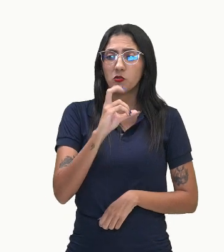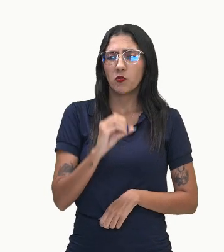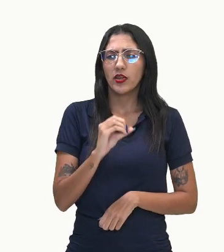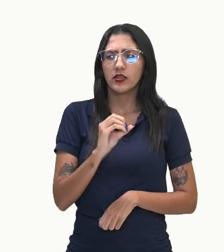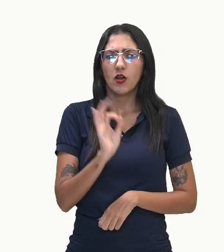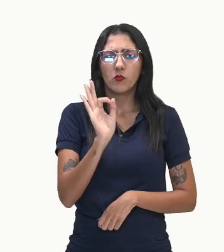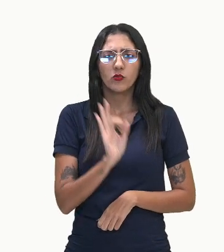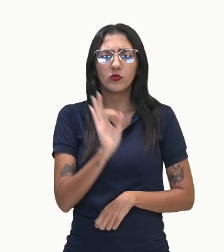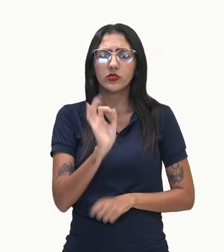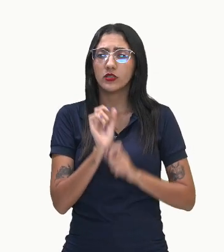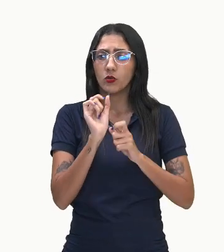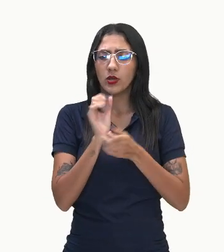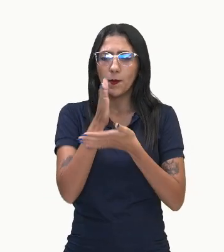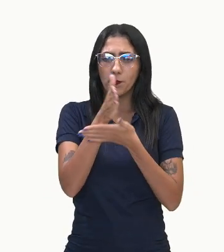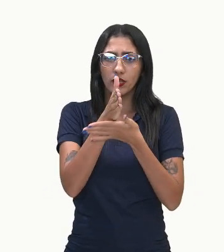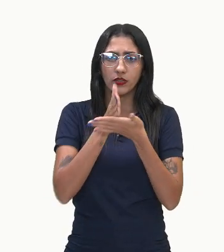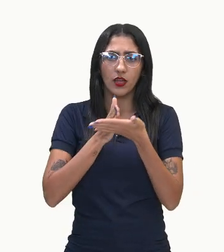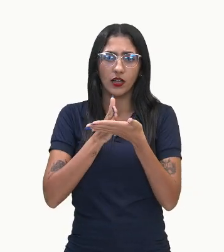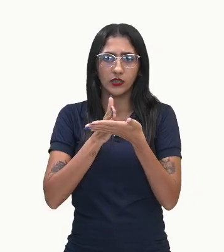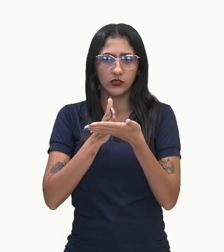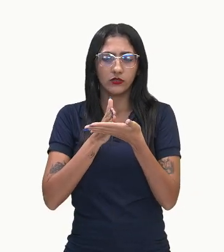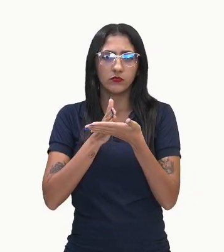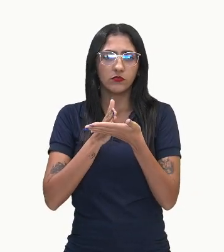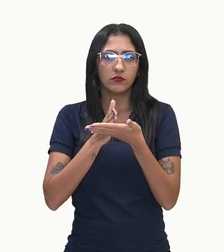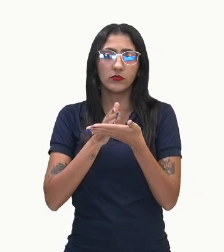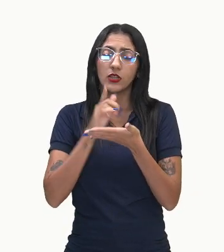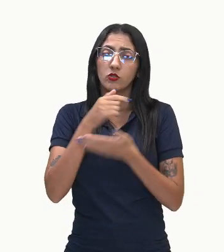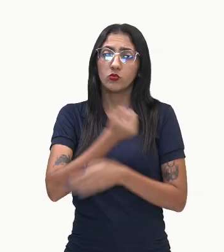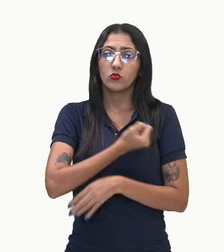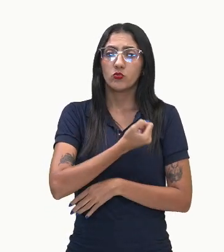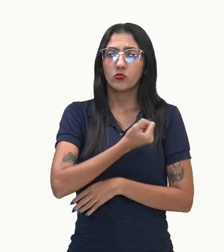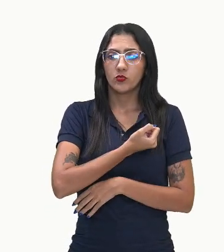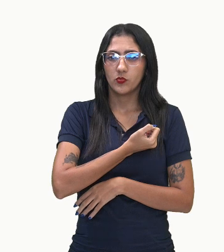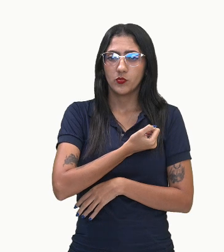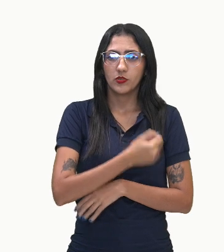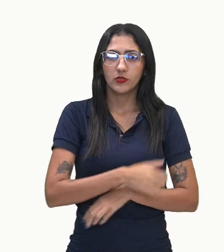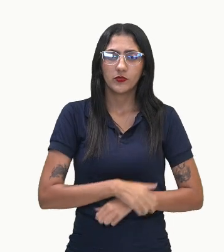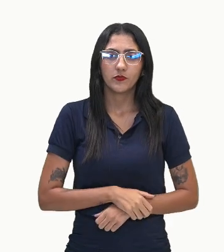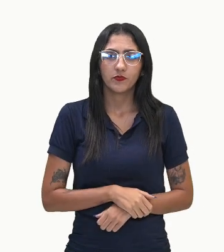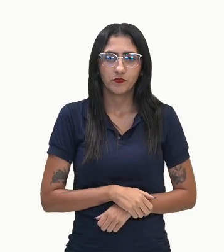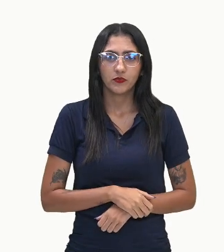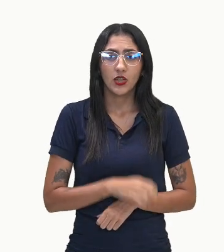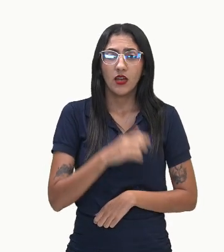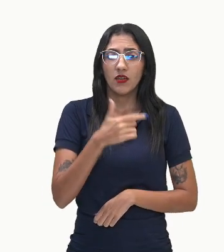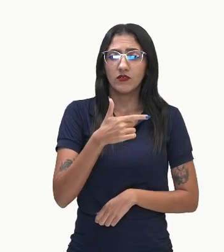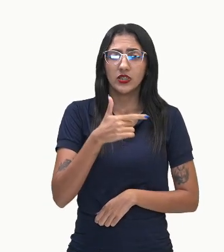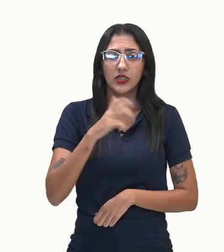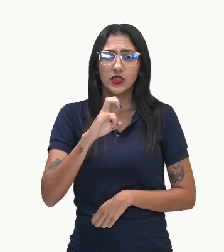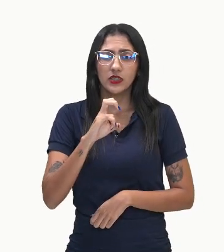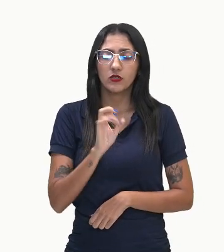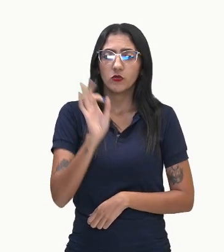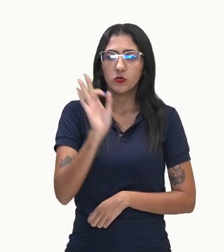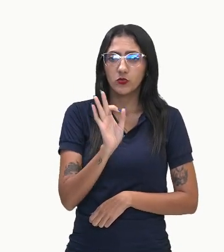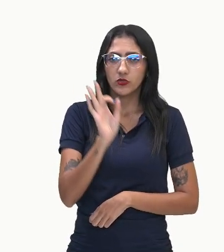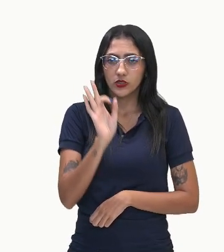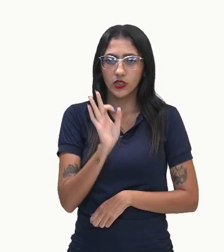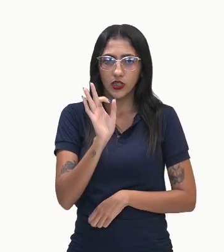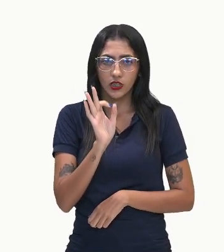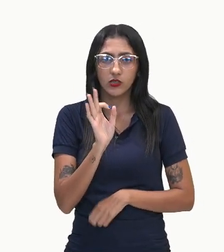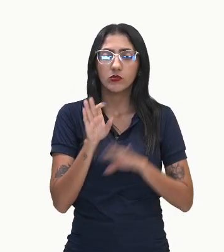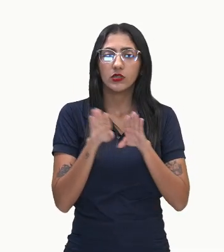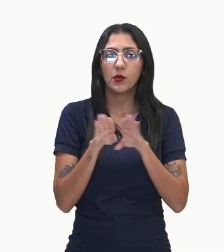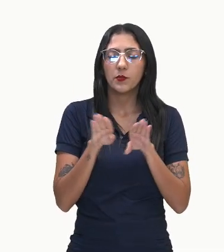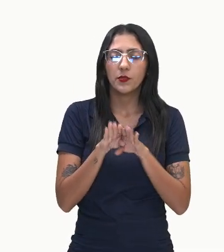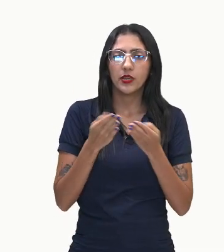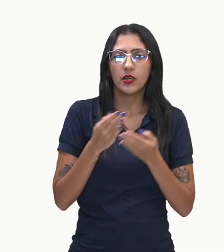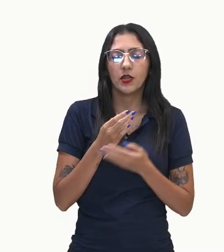50% é a metade dos valores que eu estou trabalhando. 25% é a metade da metade,